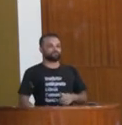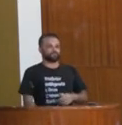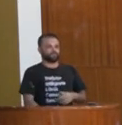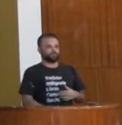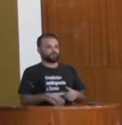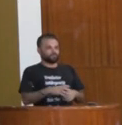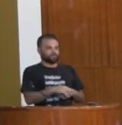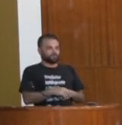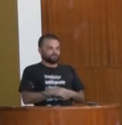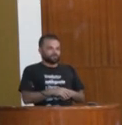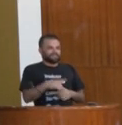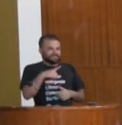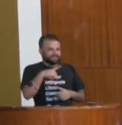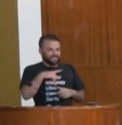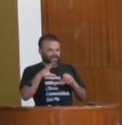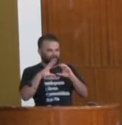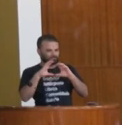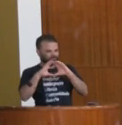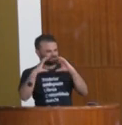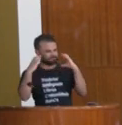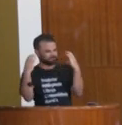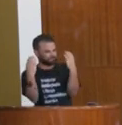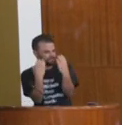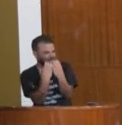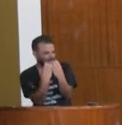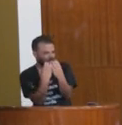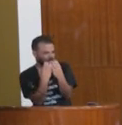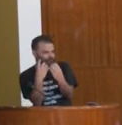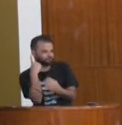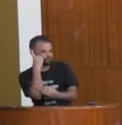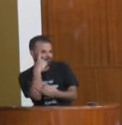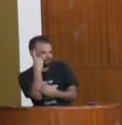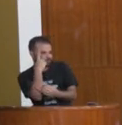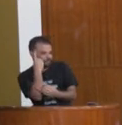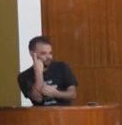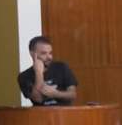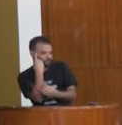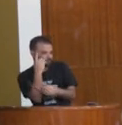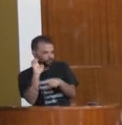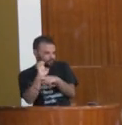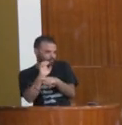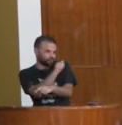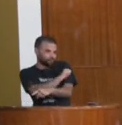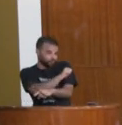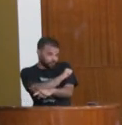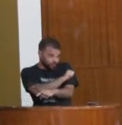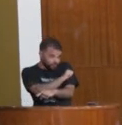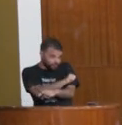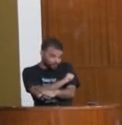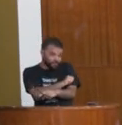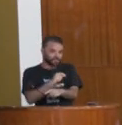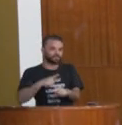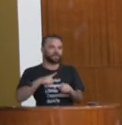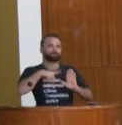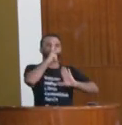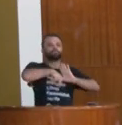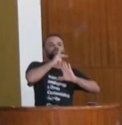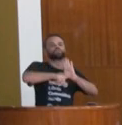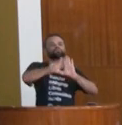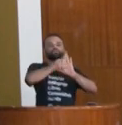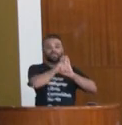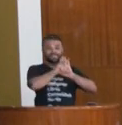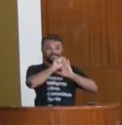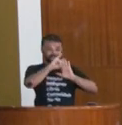Eu encaminhei, está tramitando na Assembleia Legislativa do Rio de Janeiro, um projeto de lei que, se aprovado e sancionado pelo